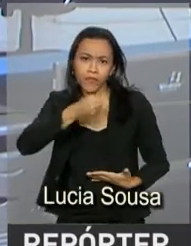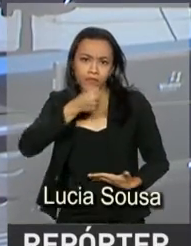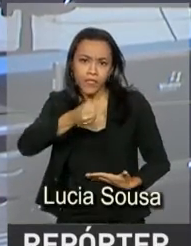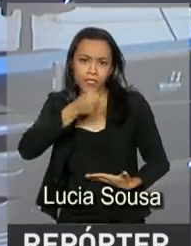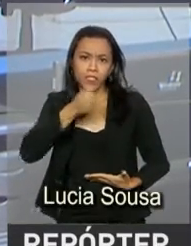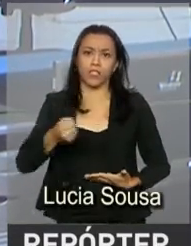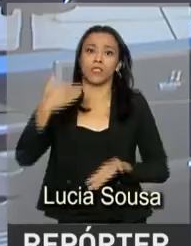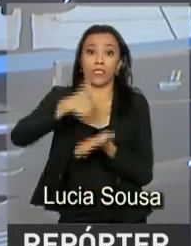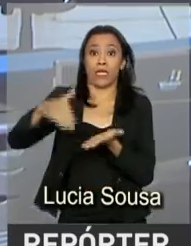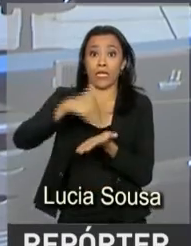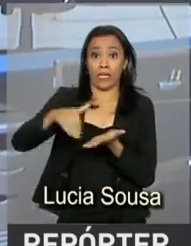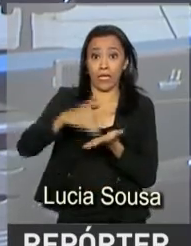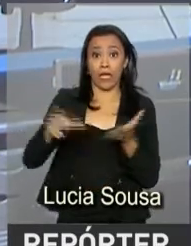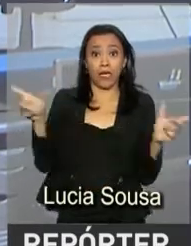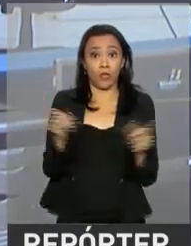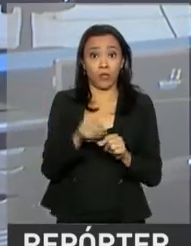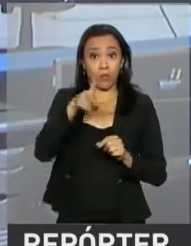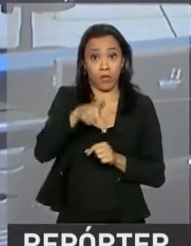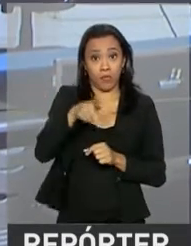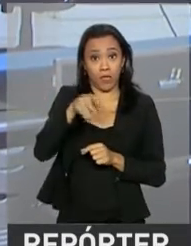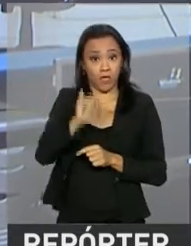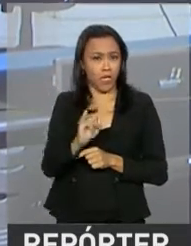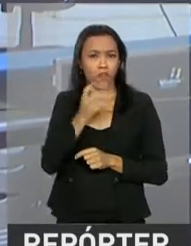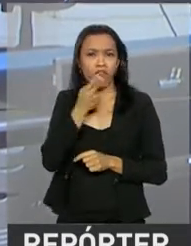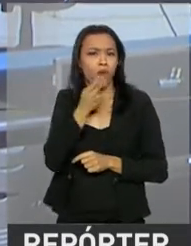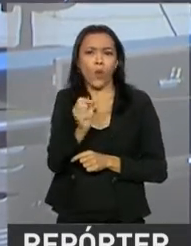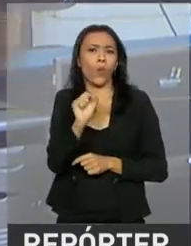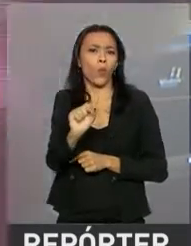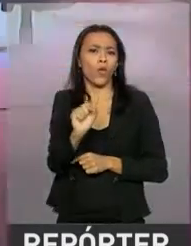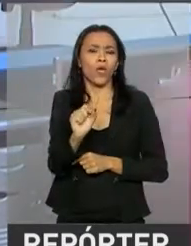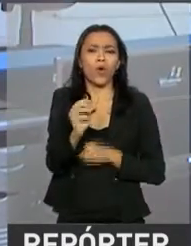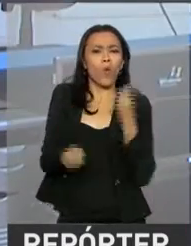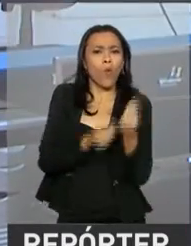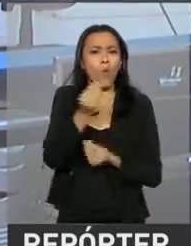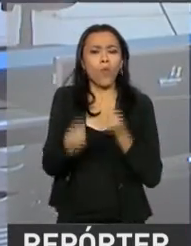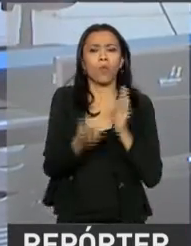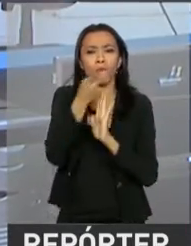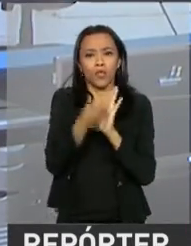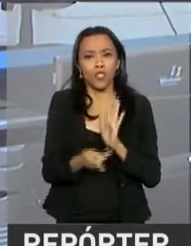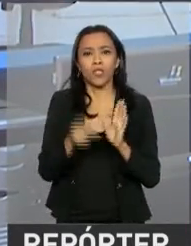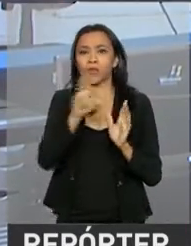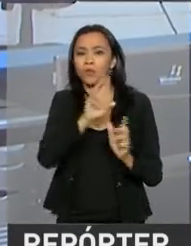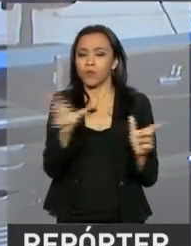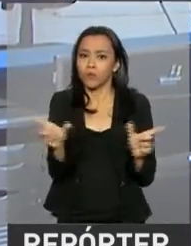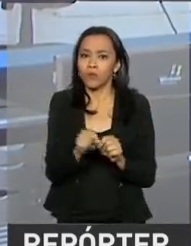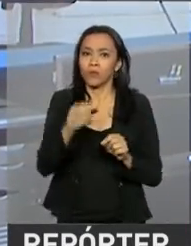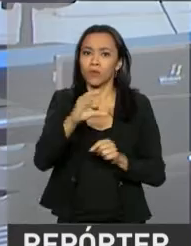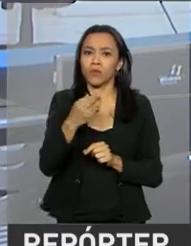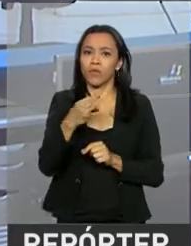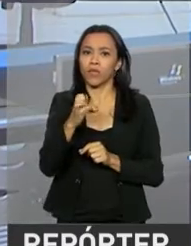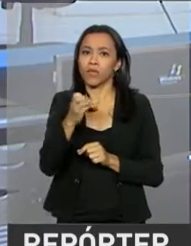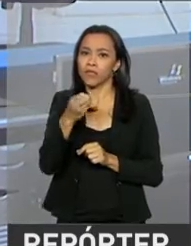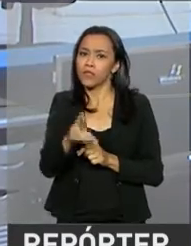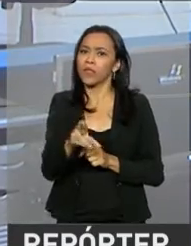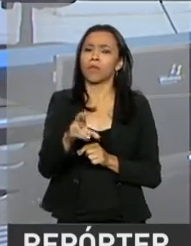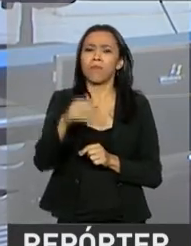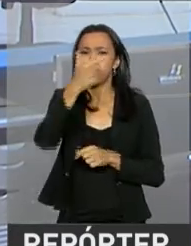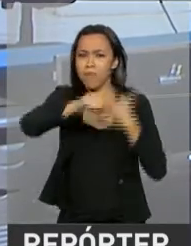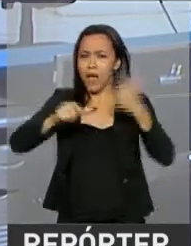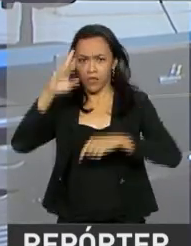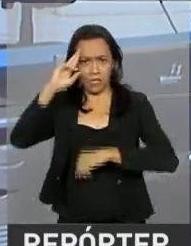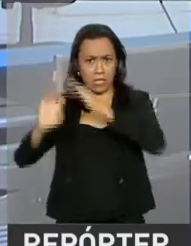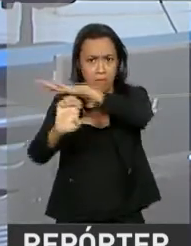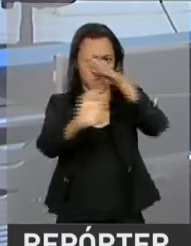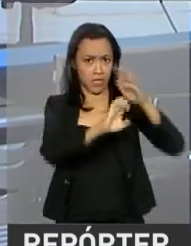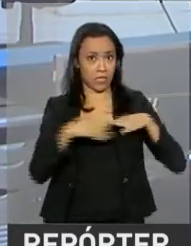secretário executivo do PPI, Moreira Franco, falou como o projeto Crescer vai oferecer segurança para que mais empresários possam participar